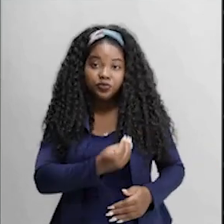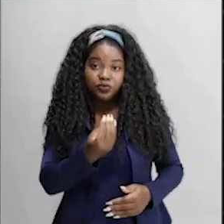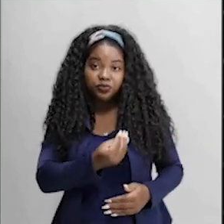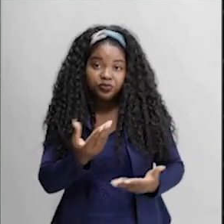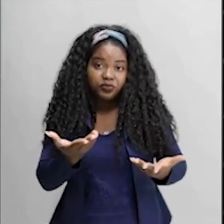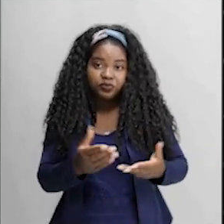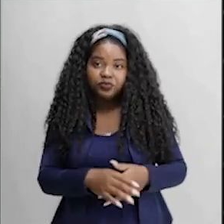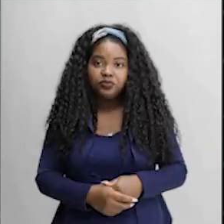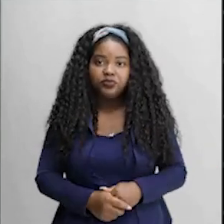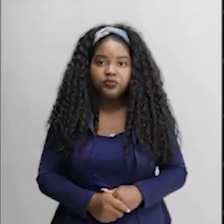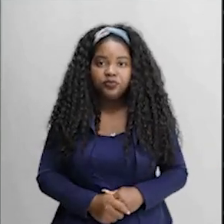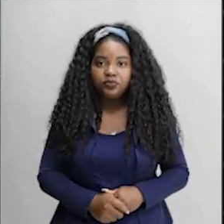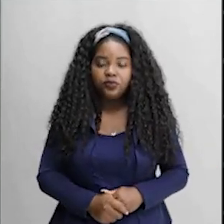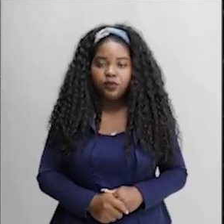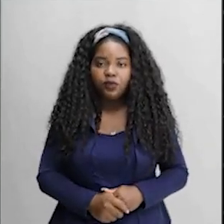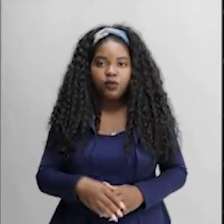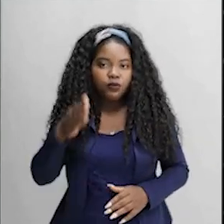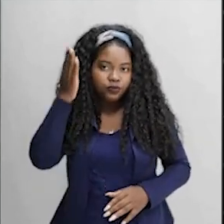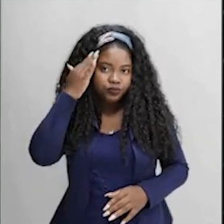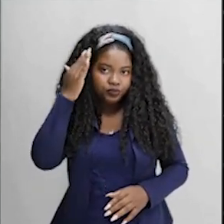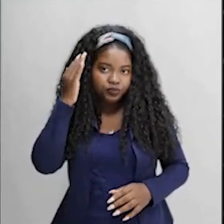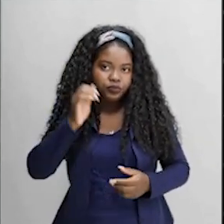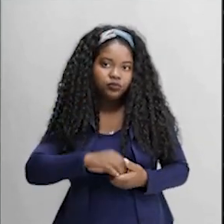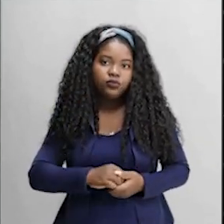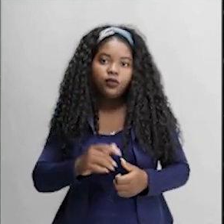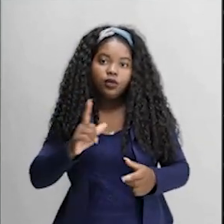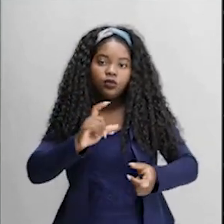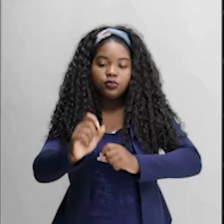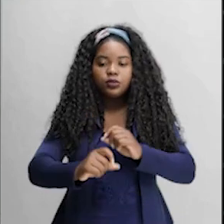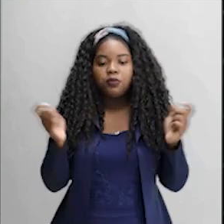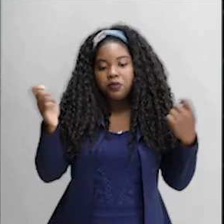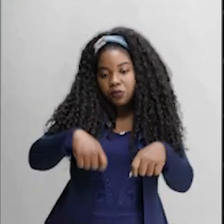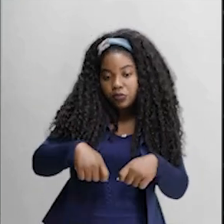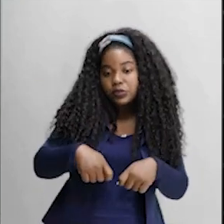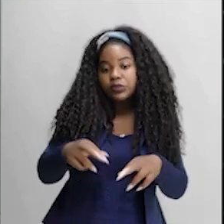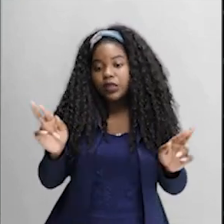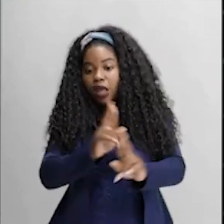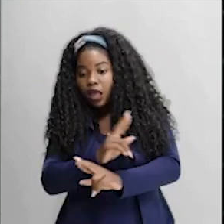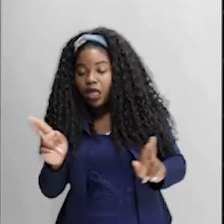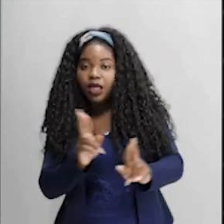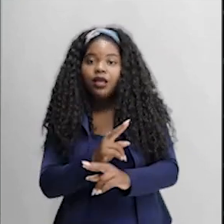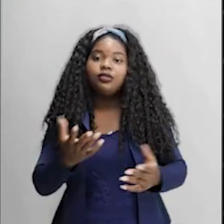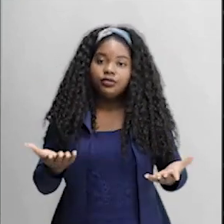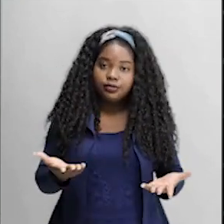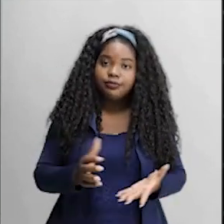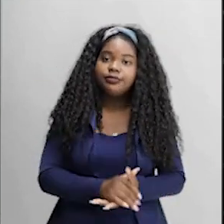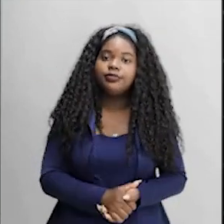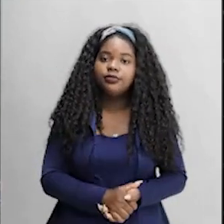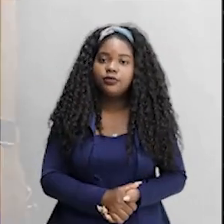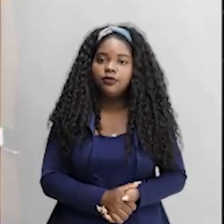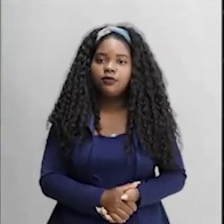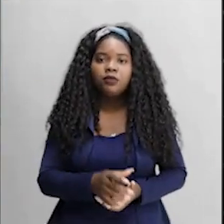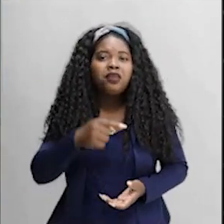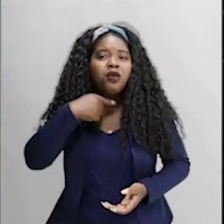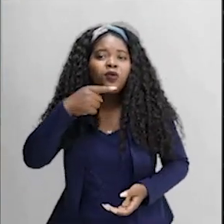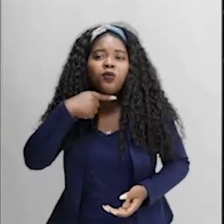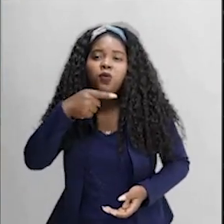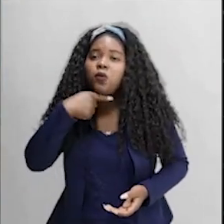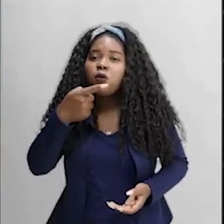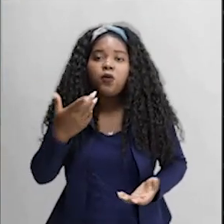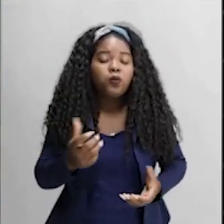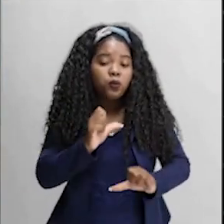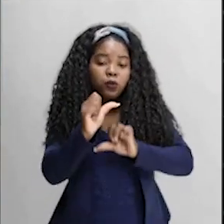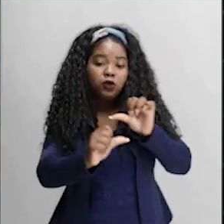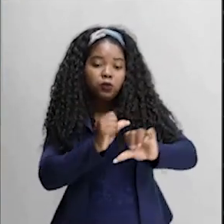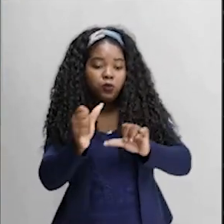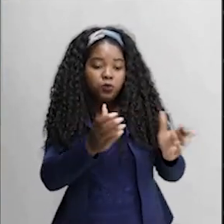Entendeu esse negócio aqui? Então, há uma possibilidade disso aqui estar muito fixo, de eu não conseguir